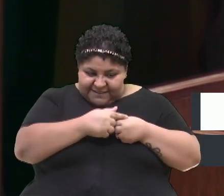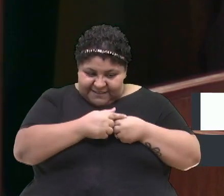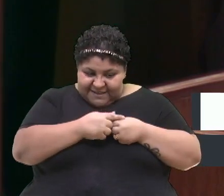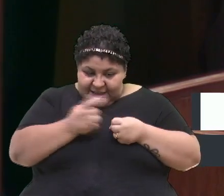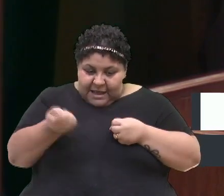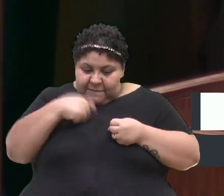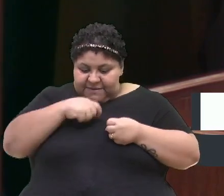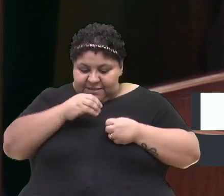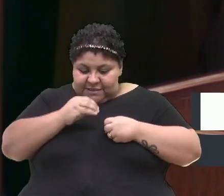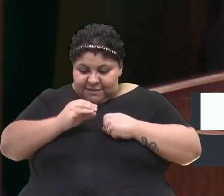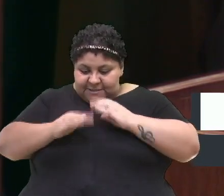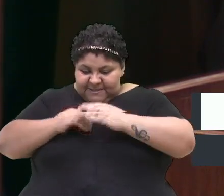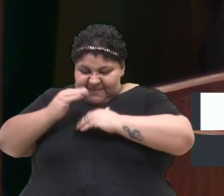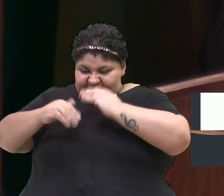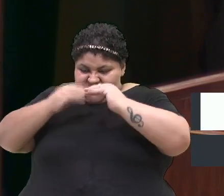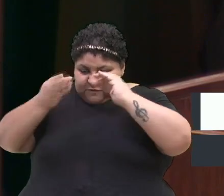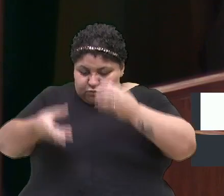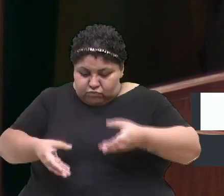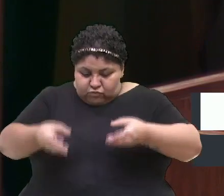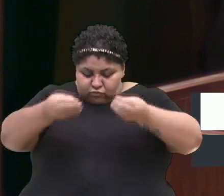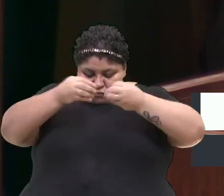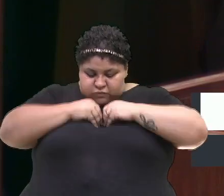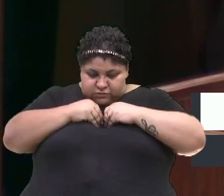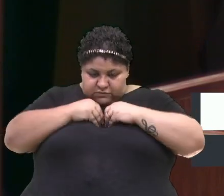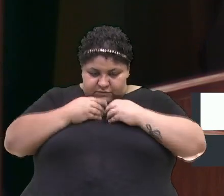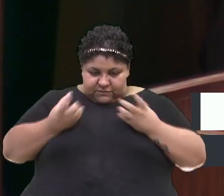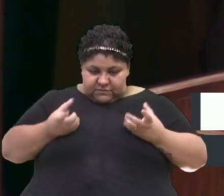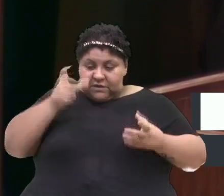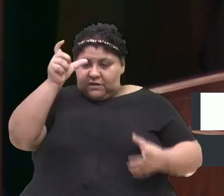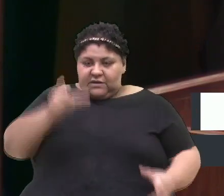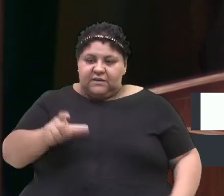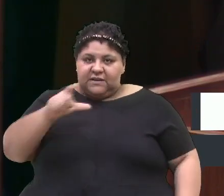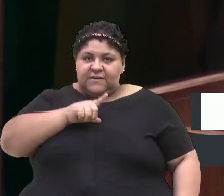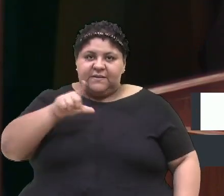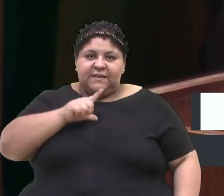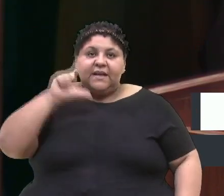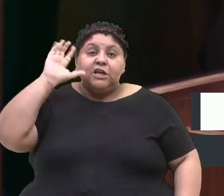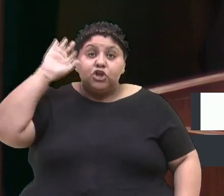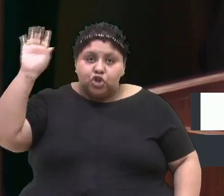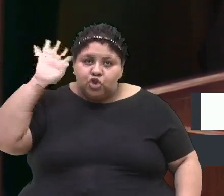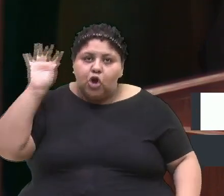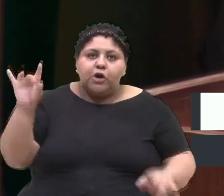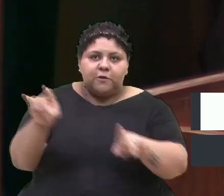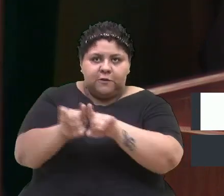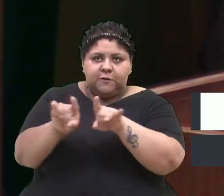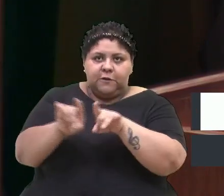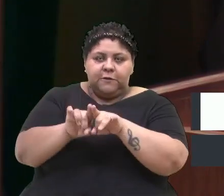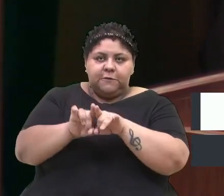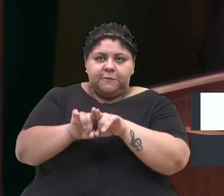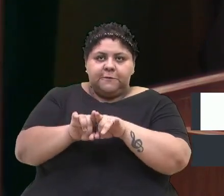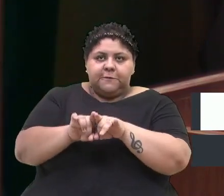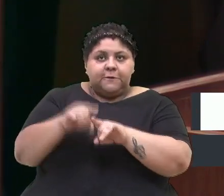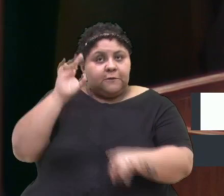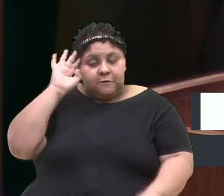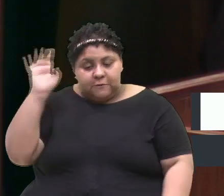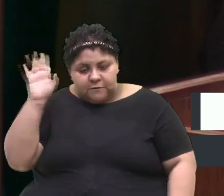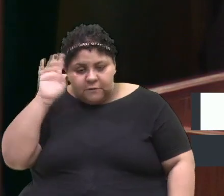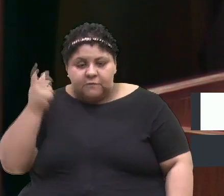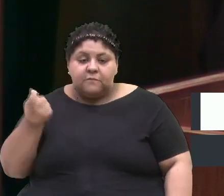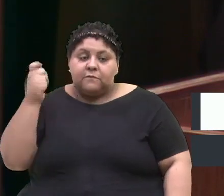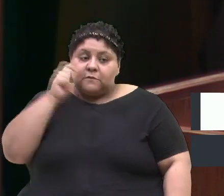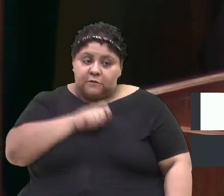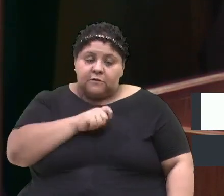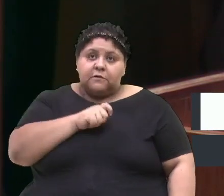esse sentimento de pertencimento. As pessoas têm sonhos também. E esses sonhos, eles precisam